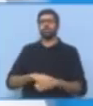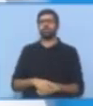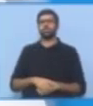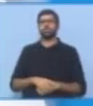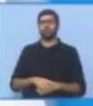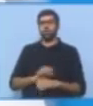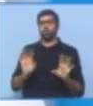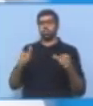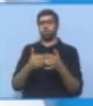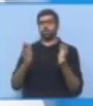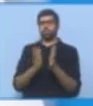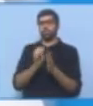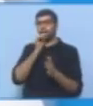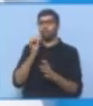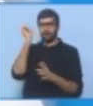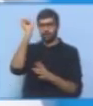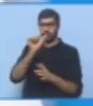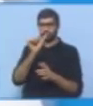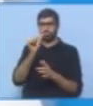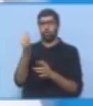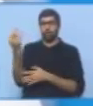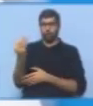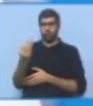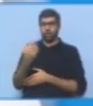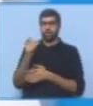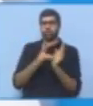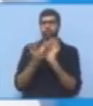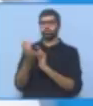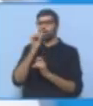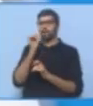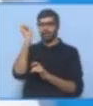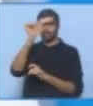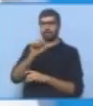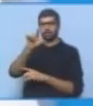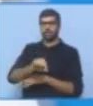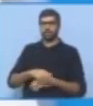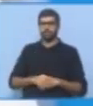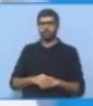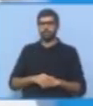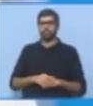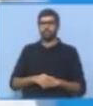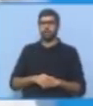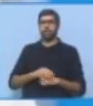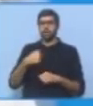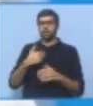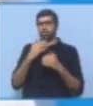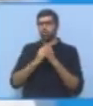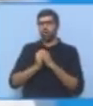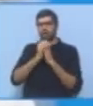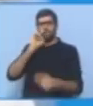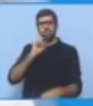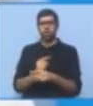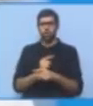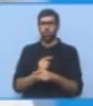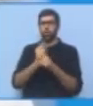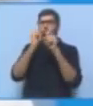Quando todo o povo recebeu o batismo, Jesus também foi batizado. E enquanto orava,